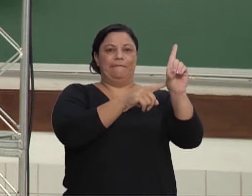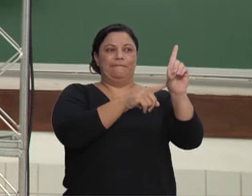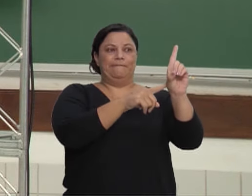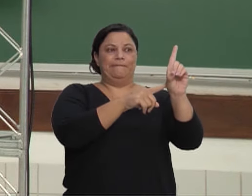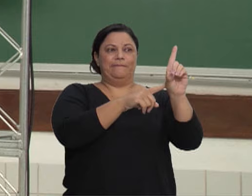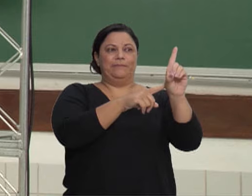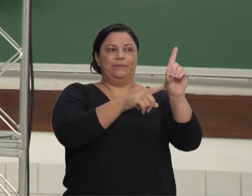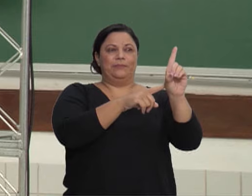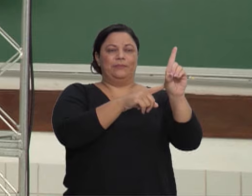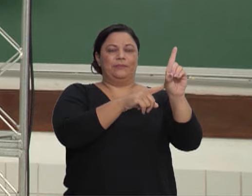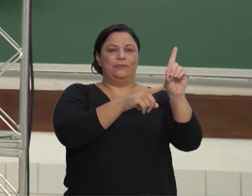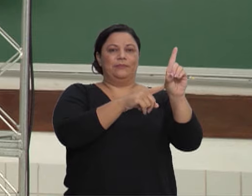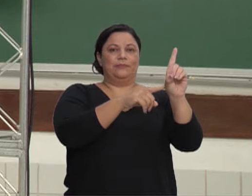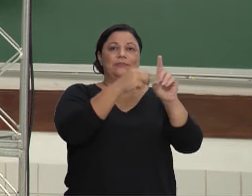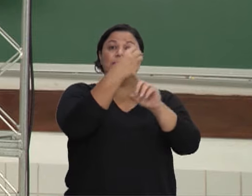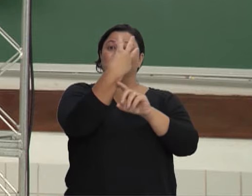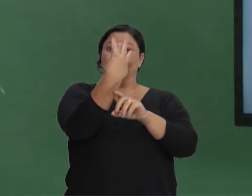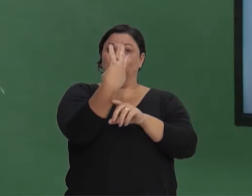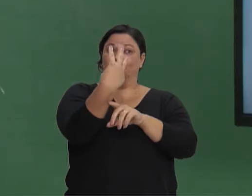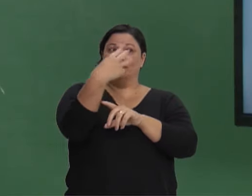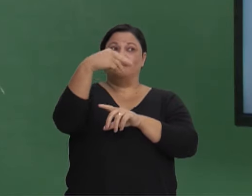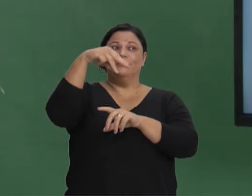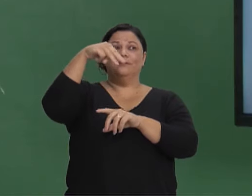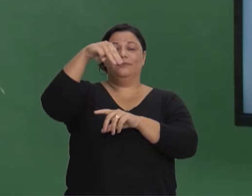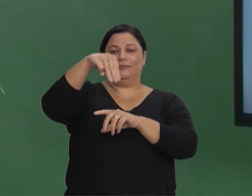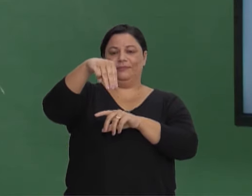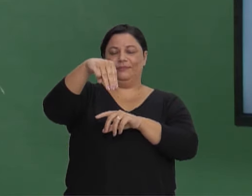por 3m